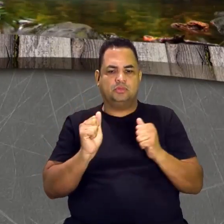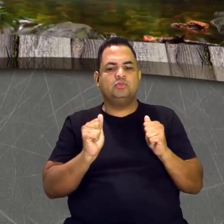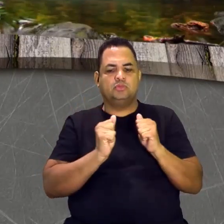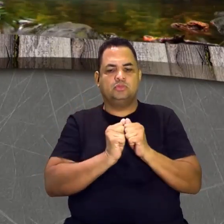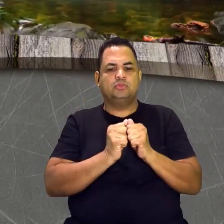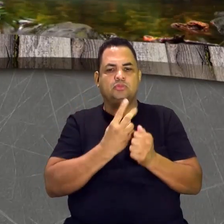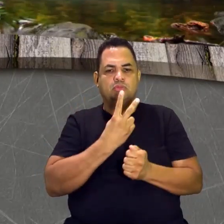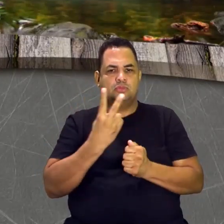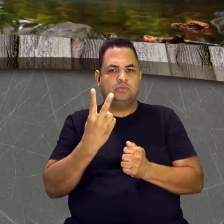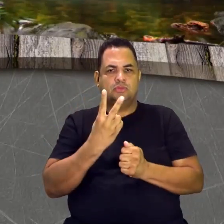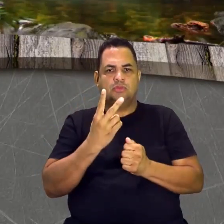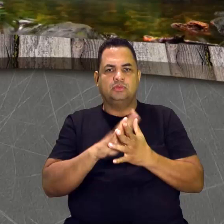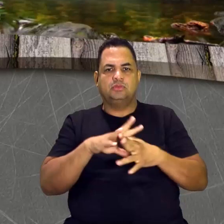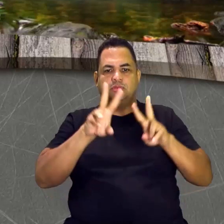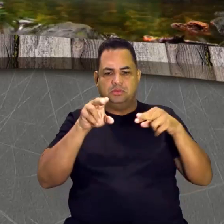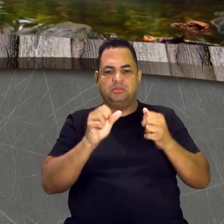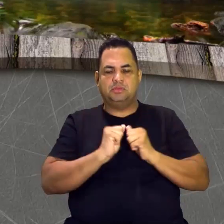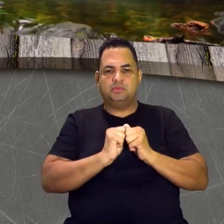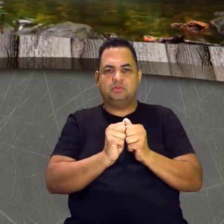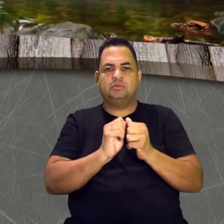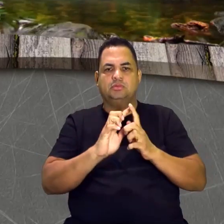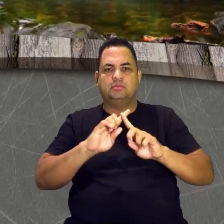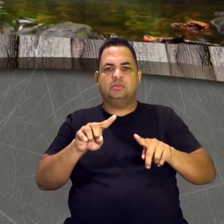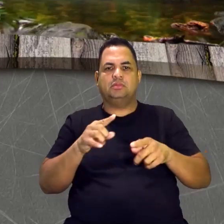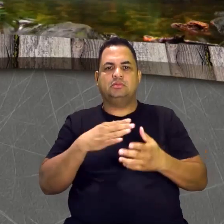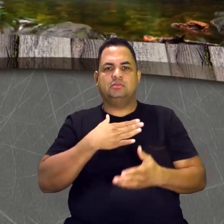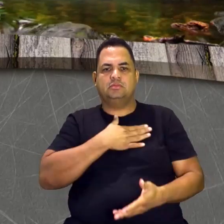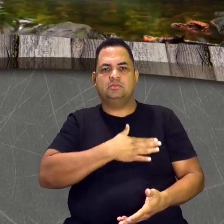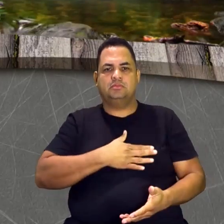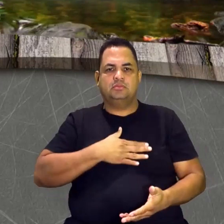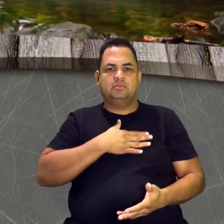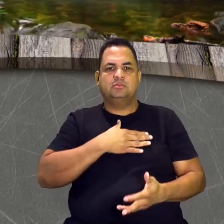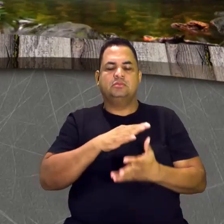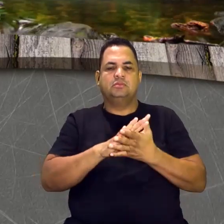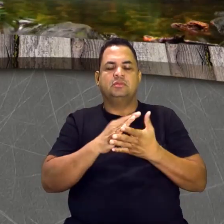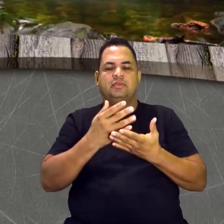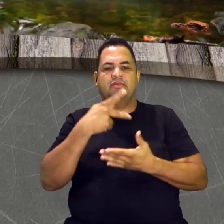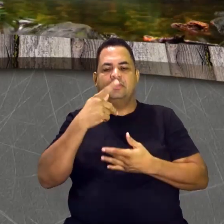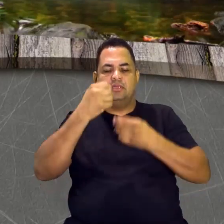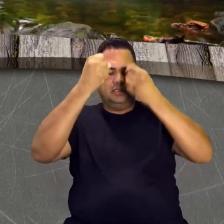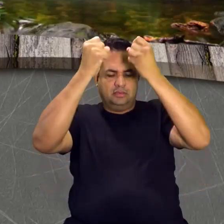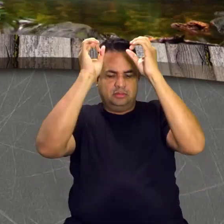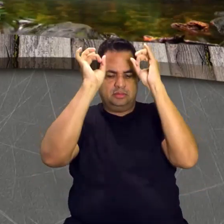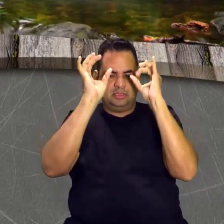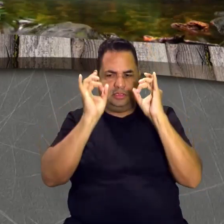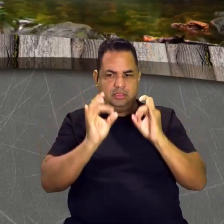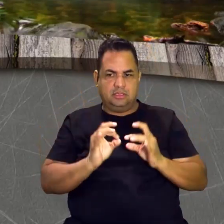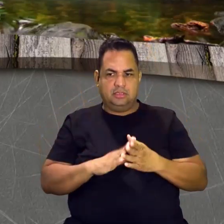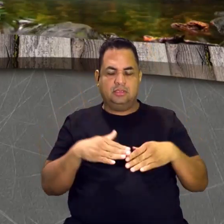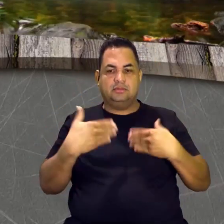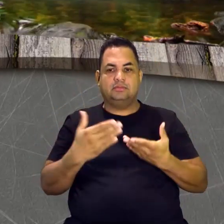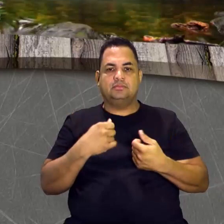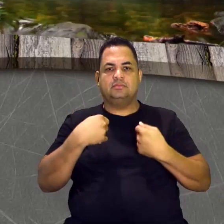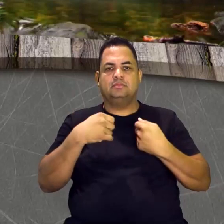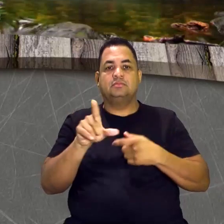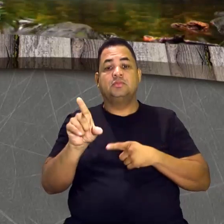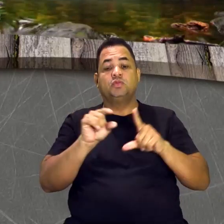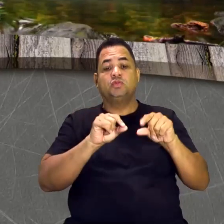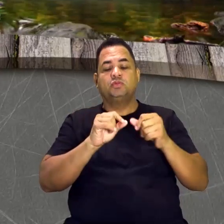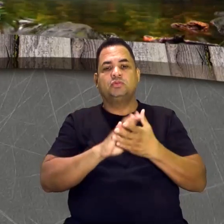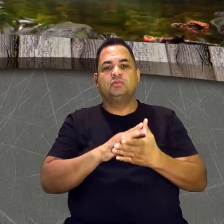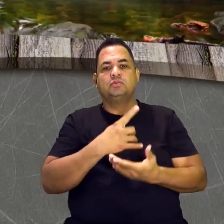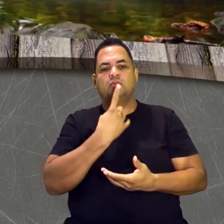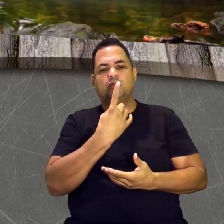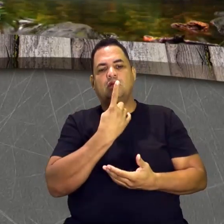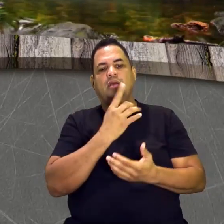mesmo dia, geralmente, né? Só que como a gente gosta de falar com mais calma, então a gente preferiu falar em